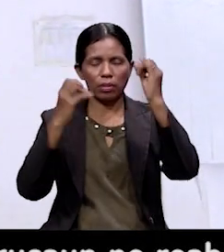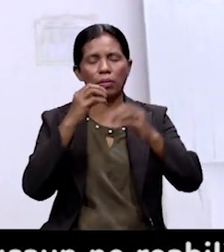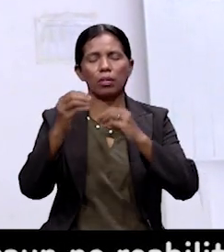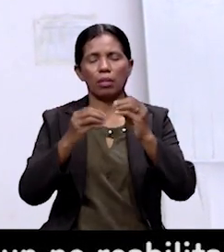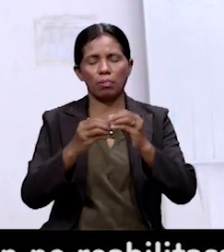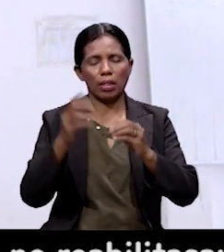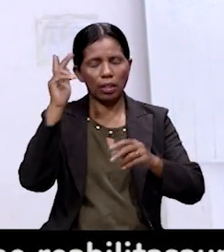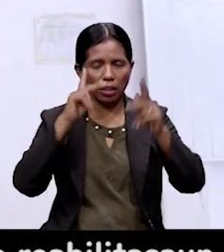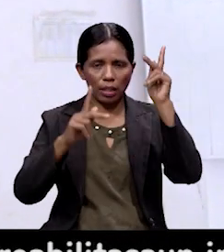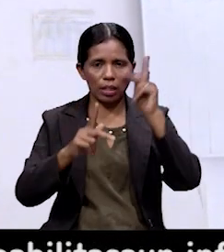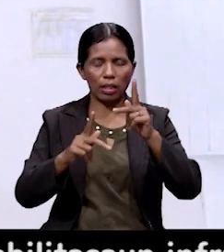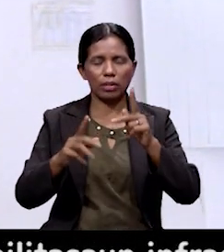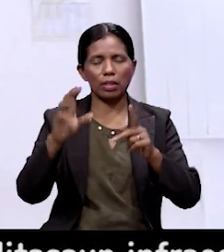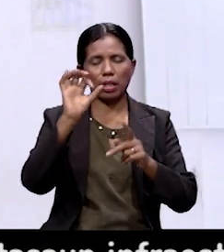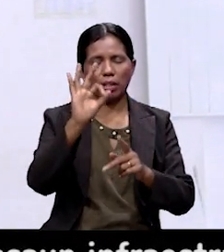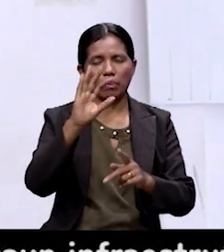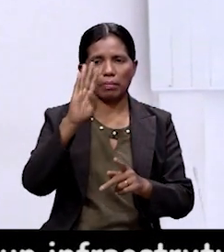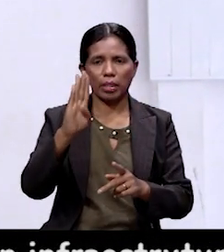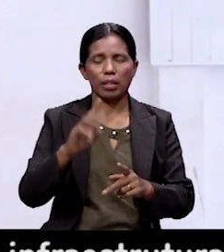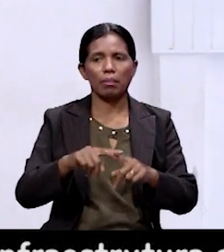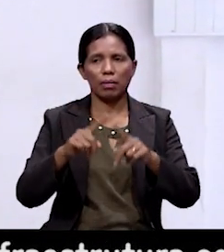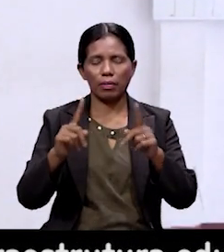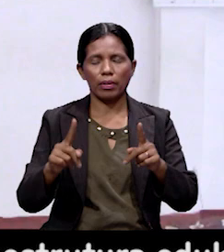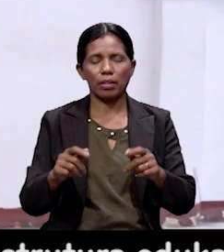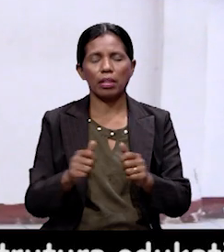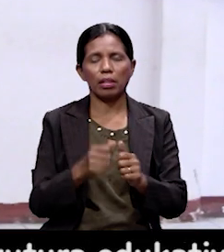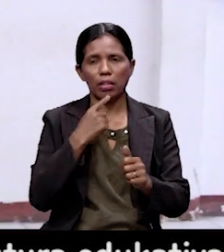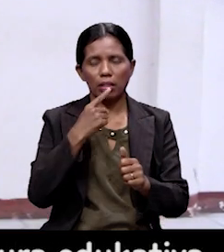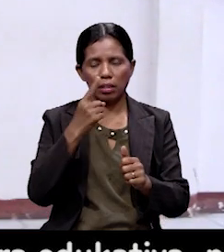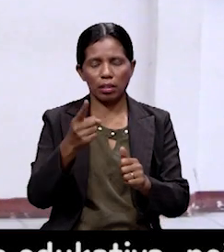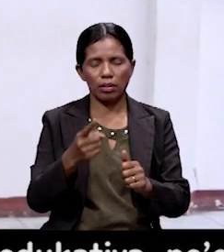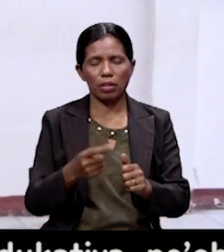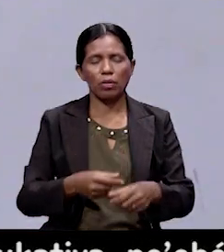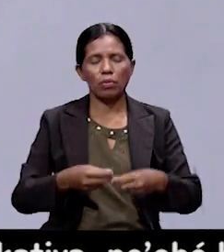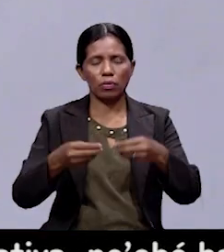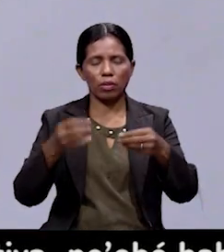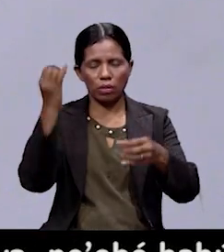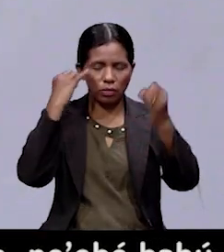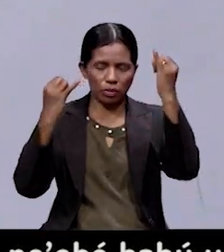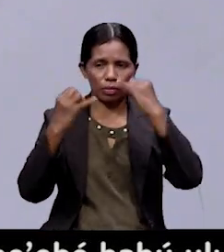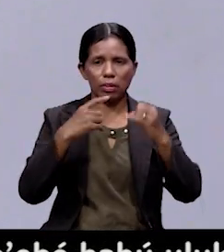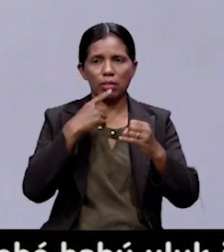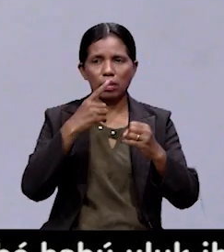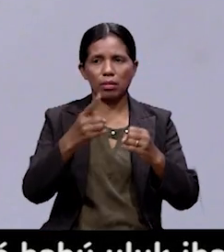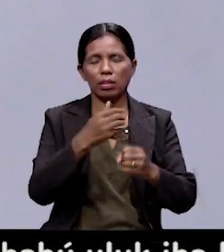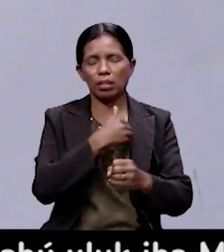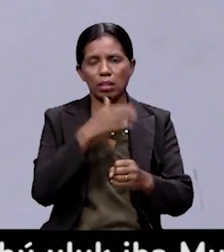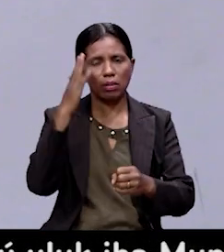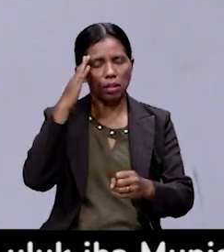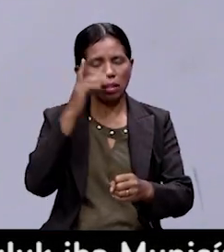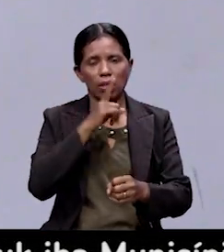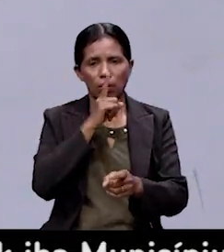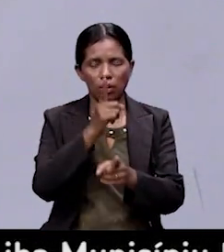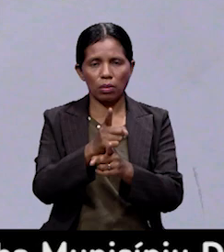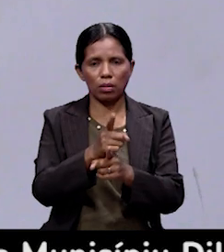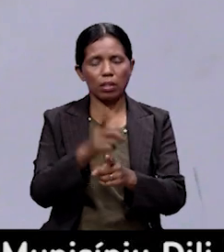topo honis e a rede social. Mais bem, ni advogado Rassic rejeita foi informação, o razão ni Rassic se deu catene claro,